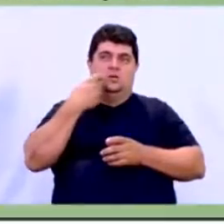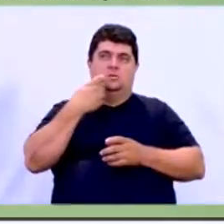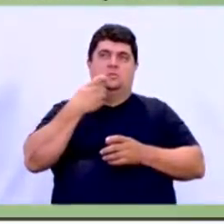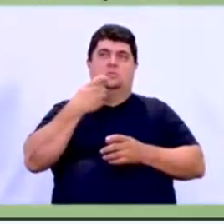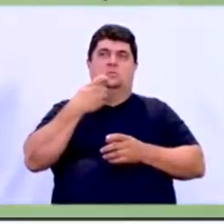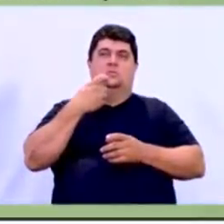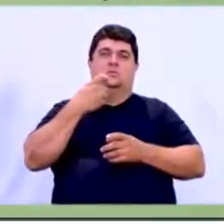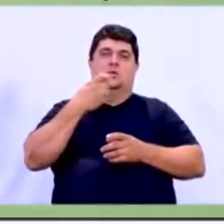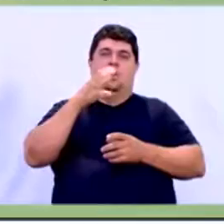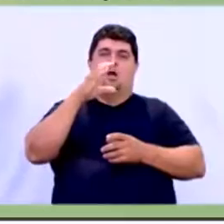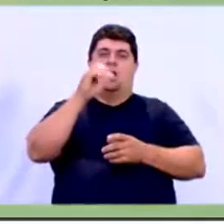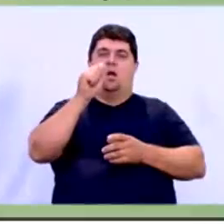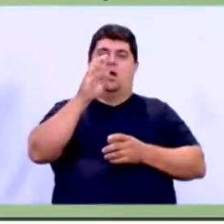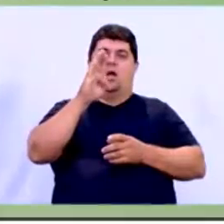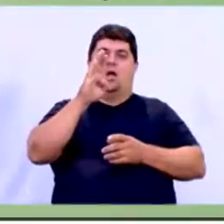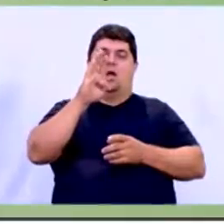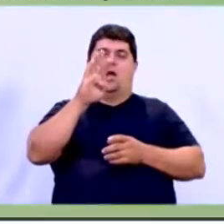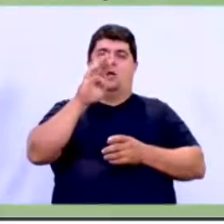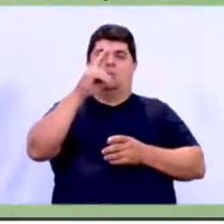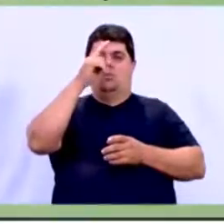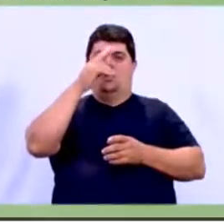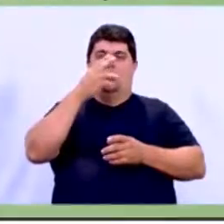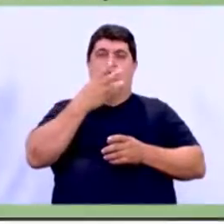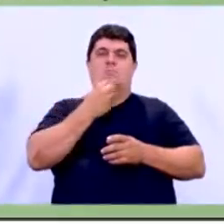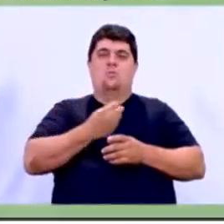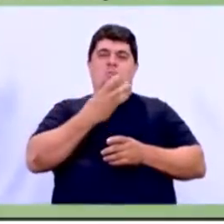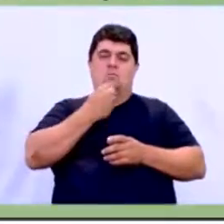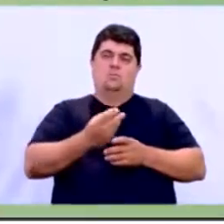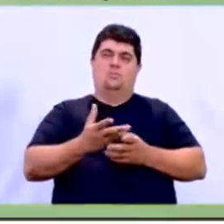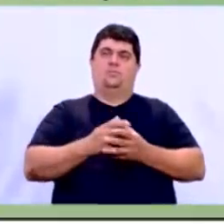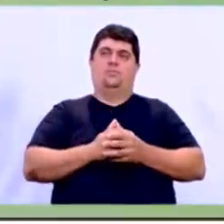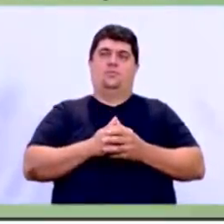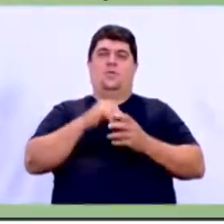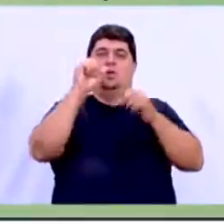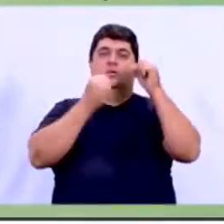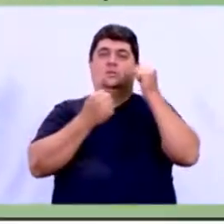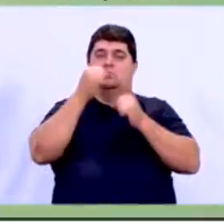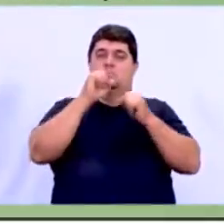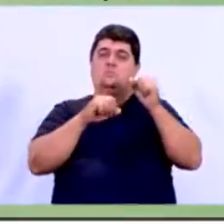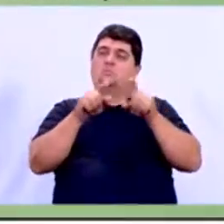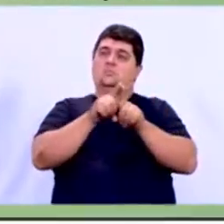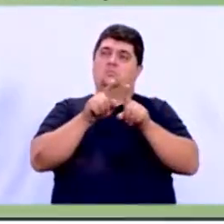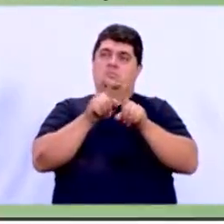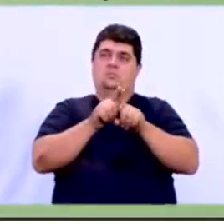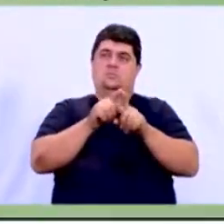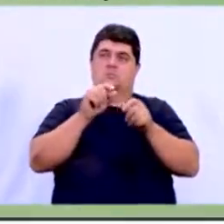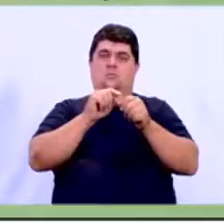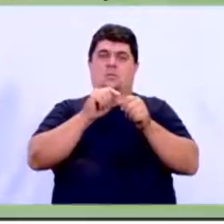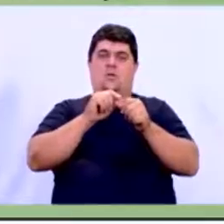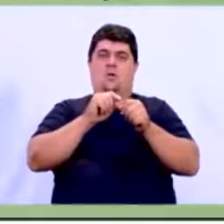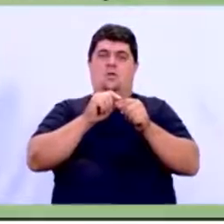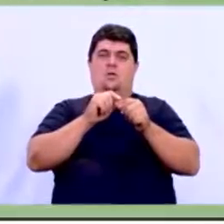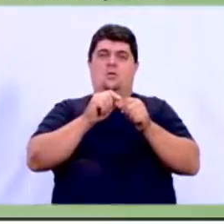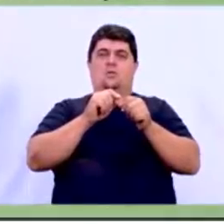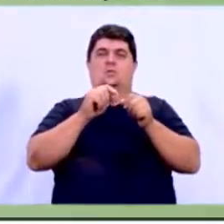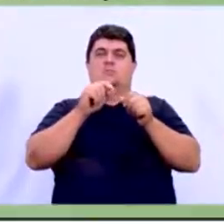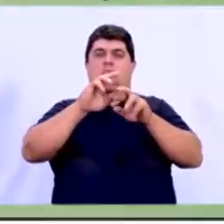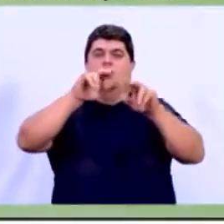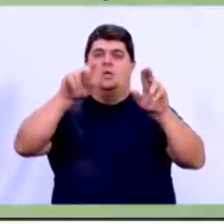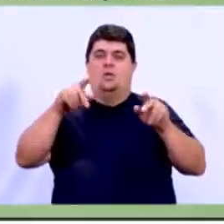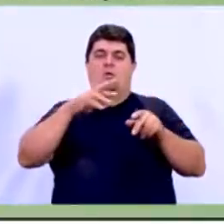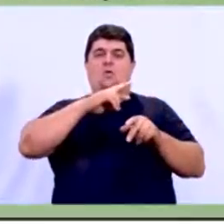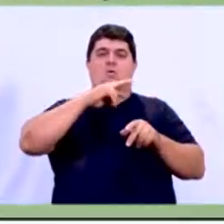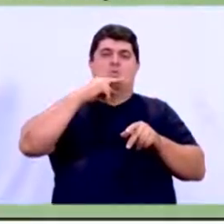ou cabras, enfim. A indústria. Trouxe alguns exemplos como a fábrica de móveis, confecção